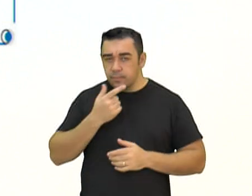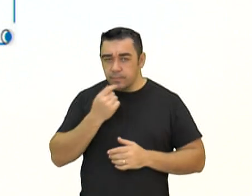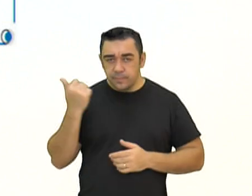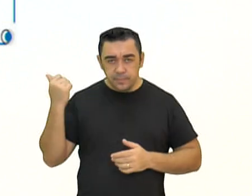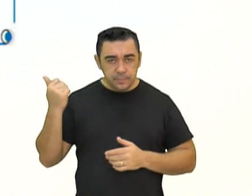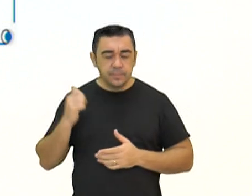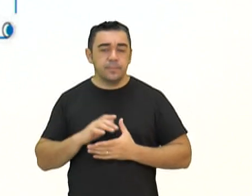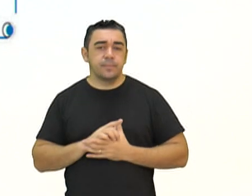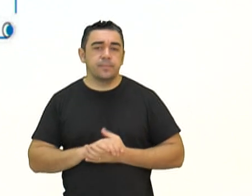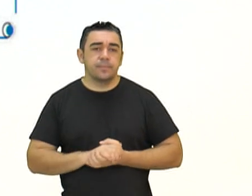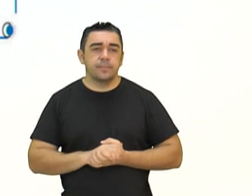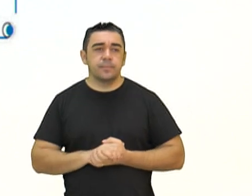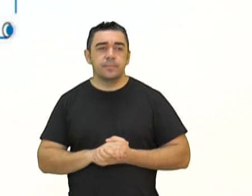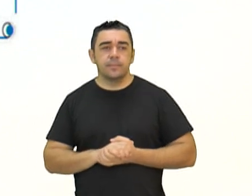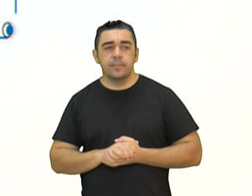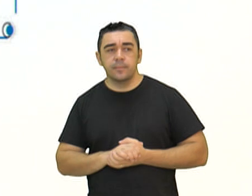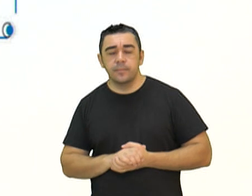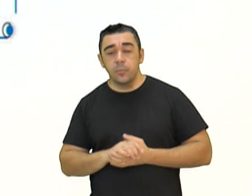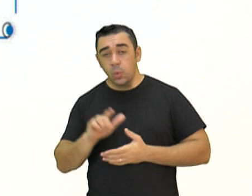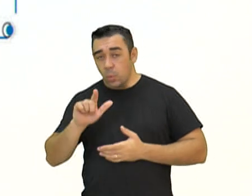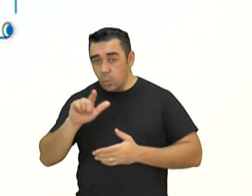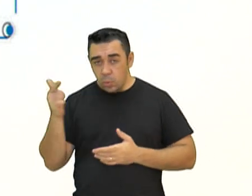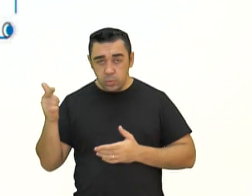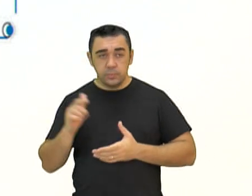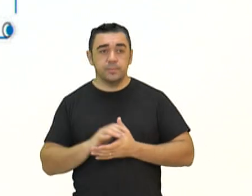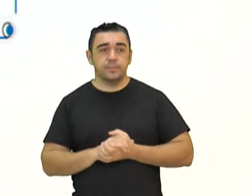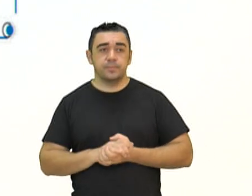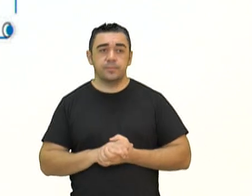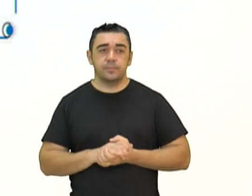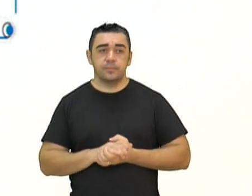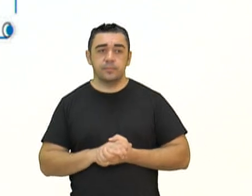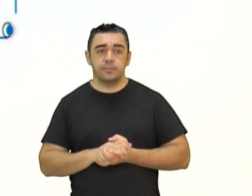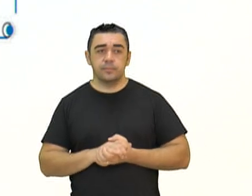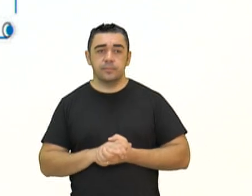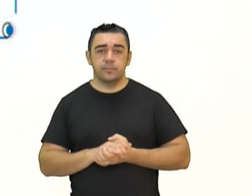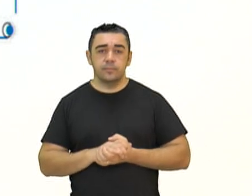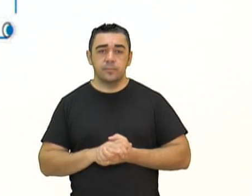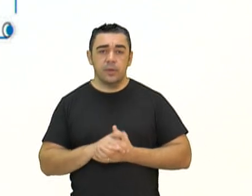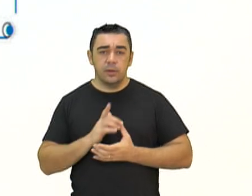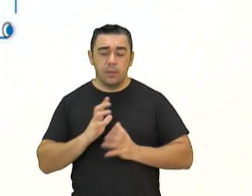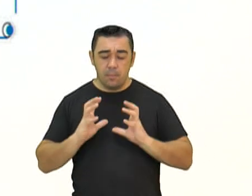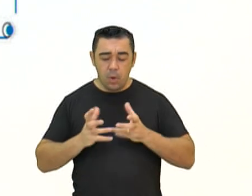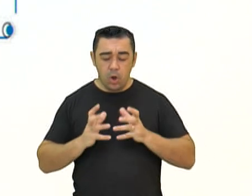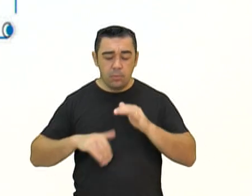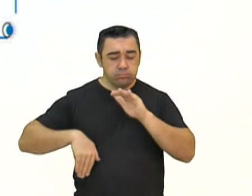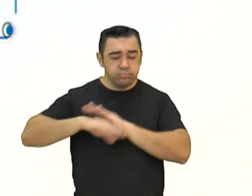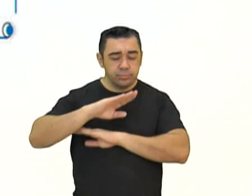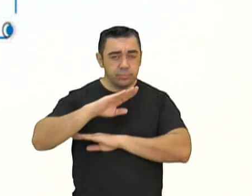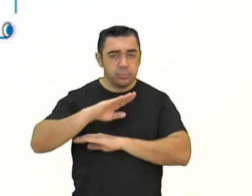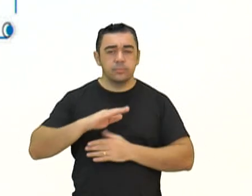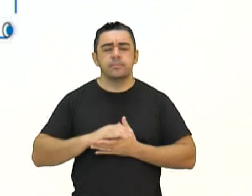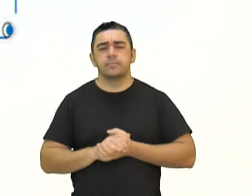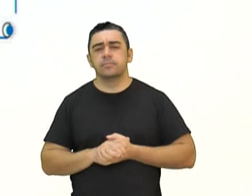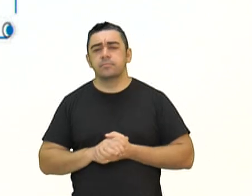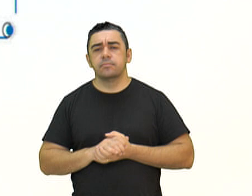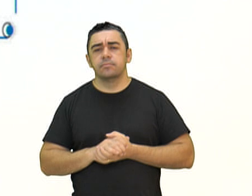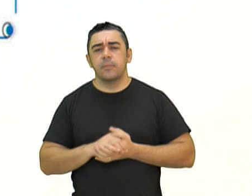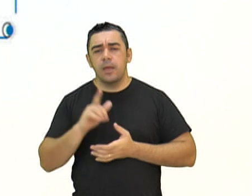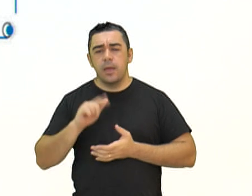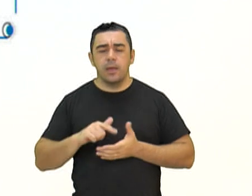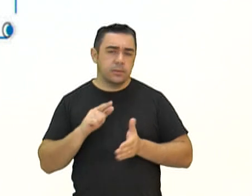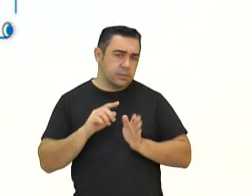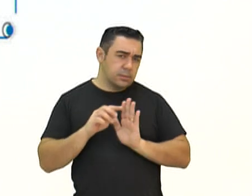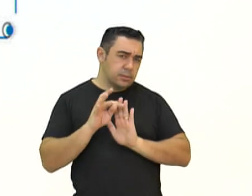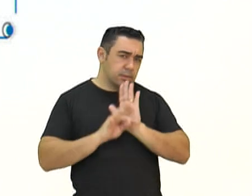levei, do Tony Brandão. Outra aqui, pessoal, olha lá. Bola no pé. Então, é um fragmento aqui de um